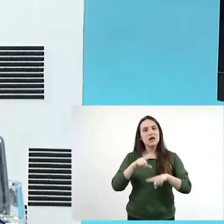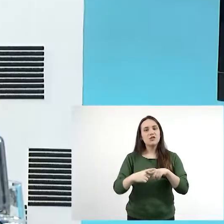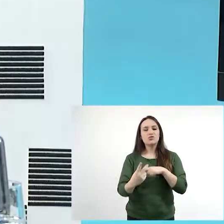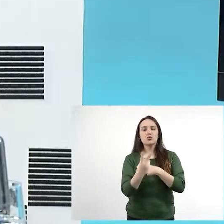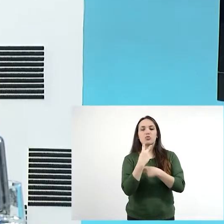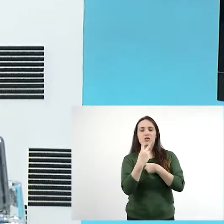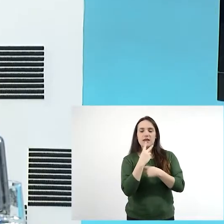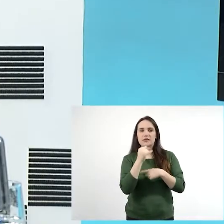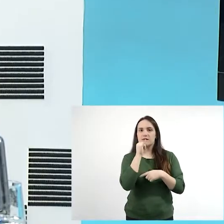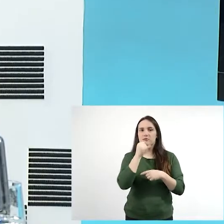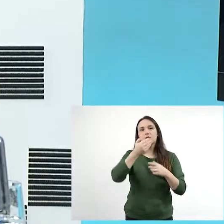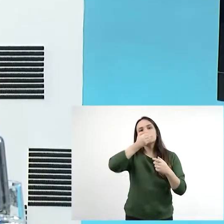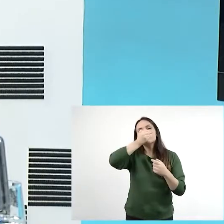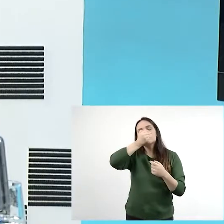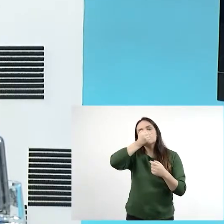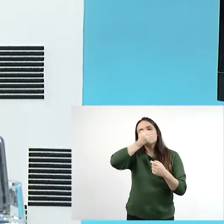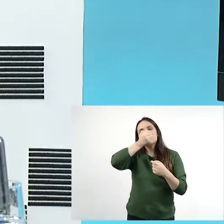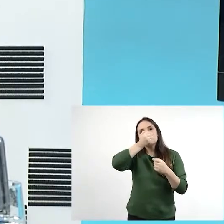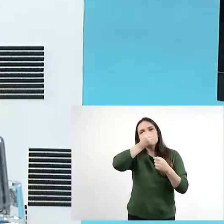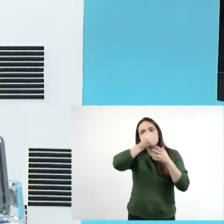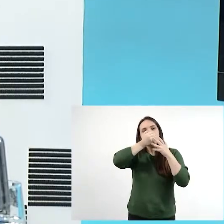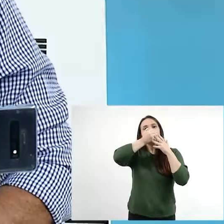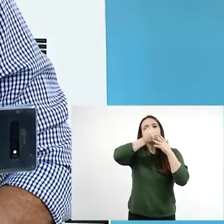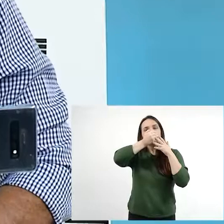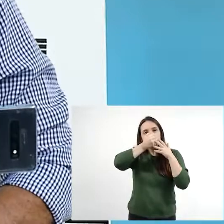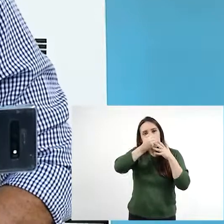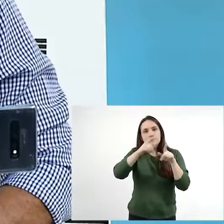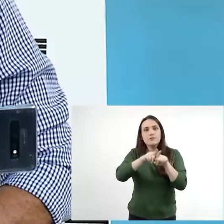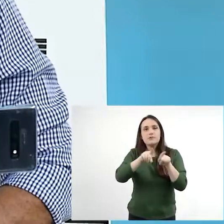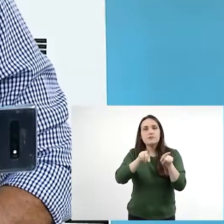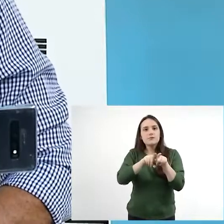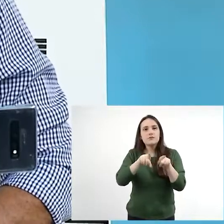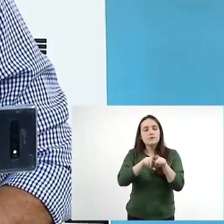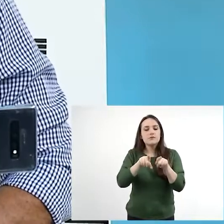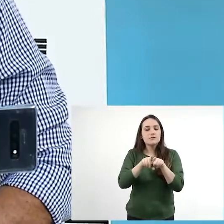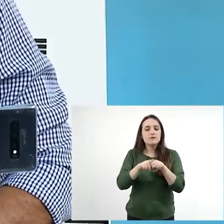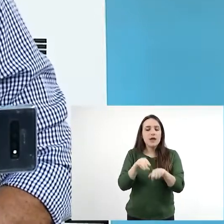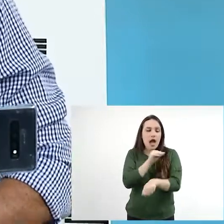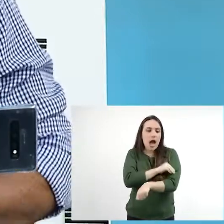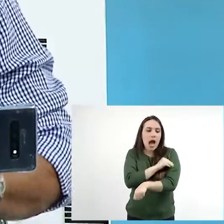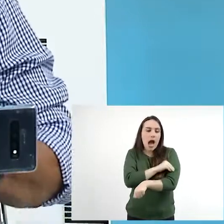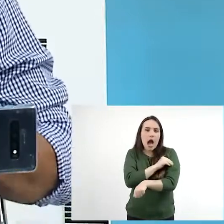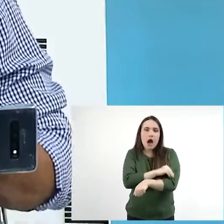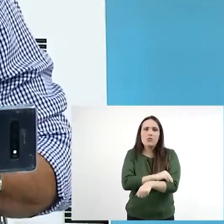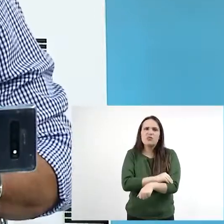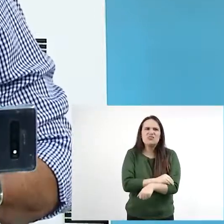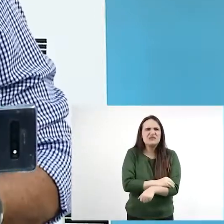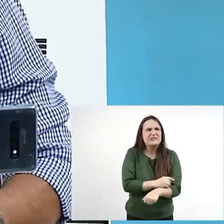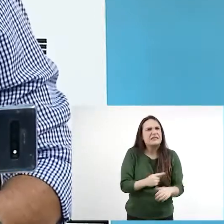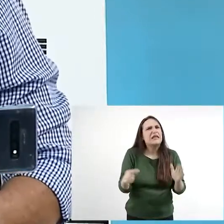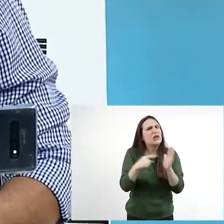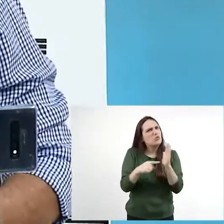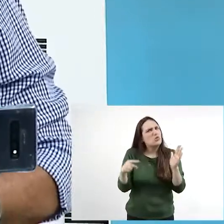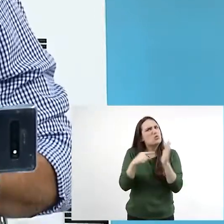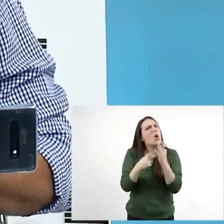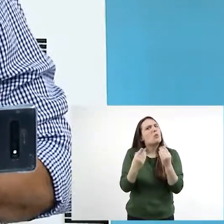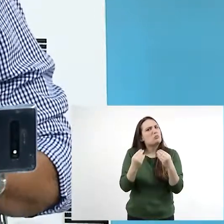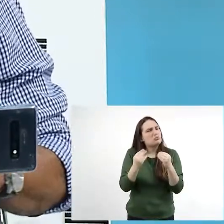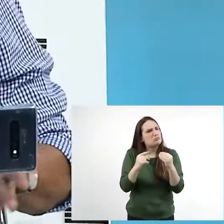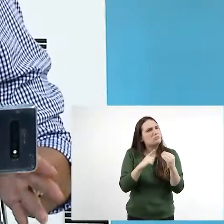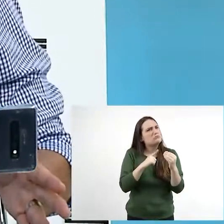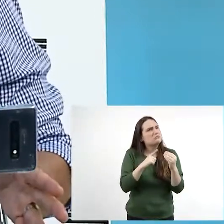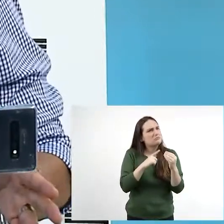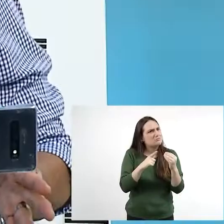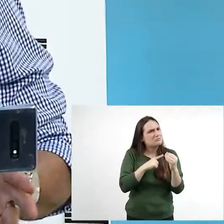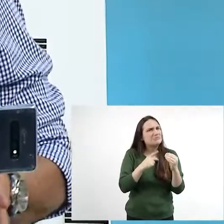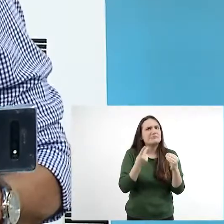gel, máscara. Foram várias denúncias de preços e um trabalho árduo do Procon no